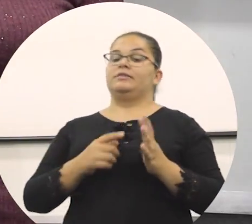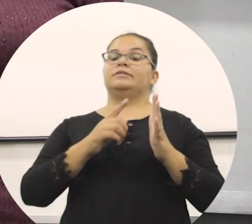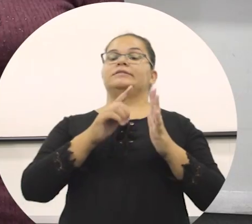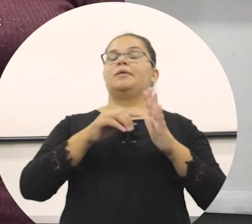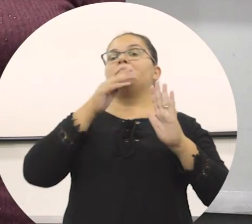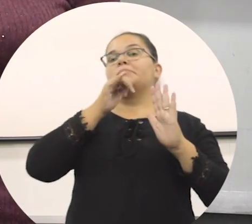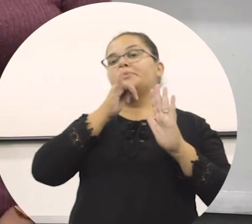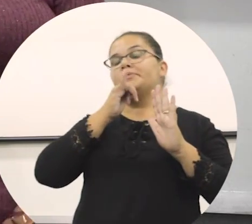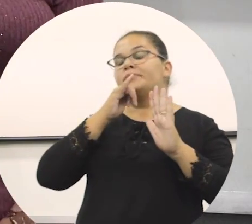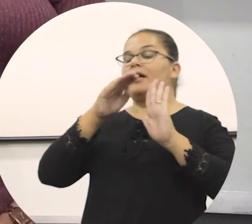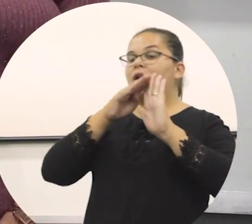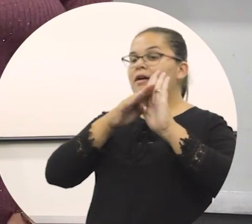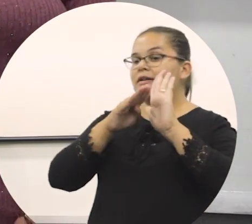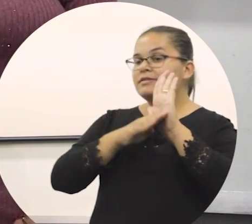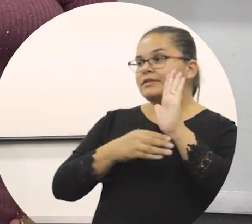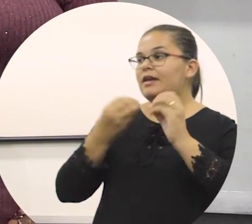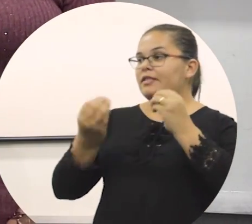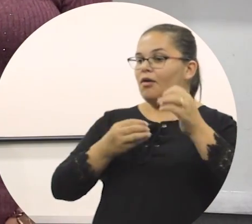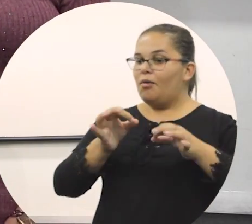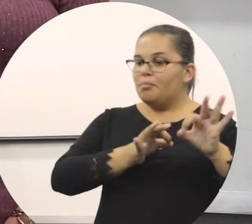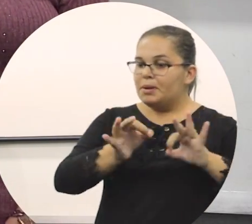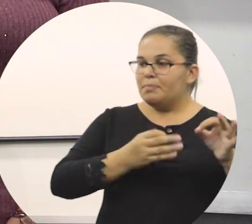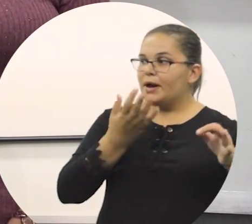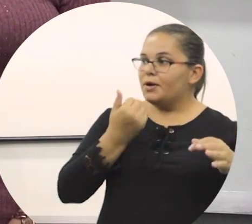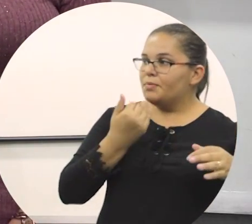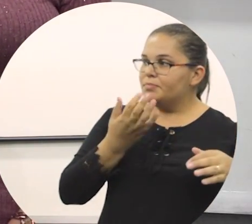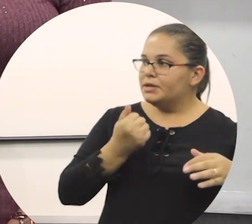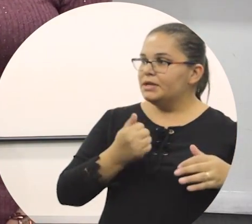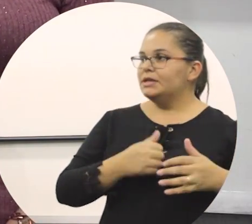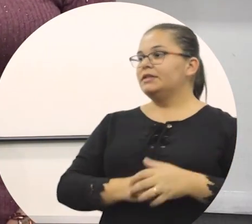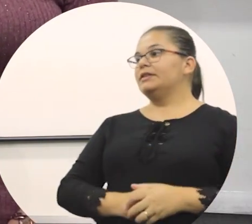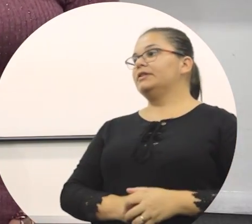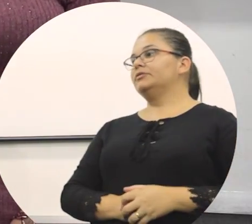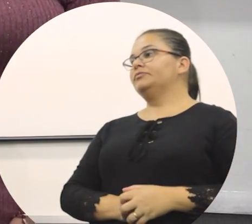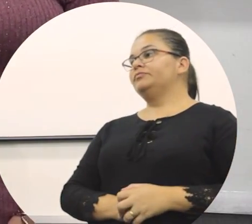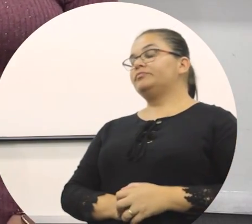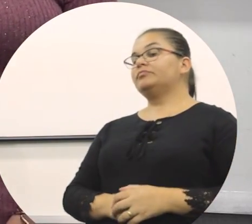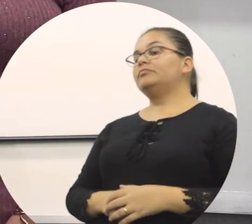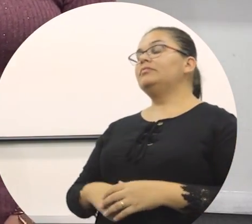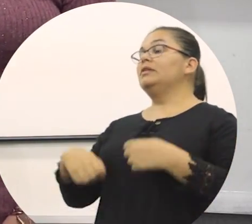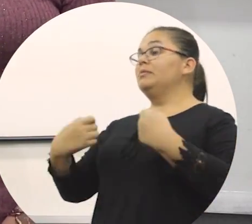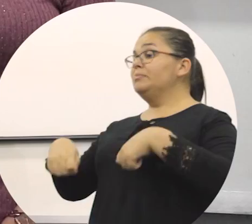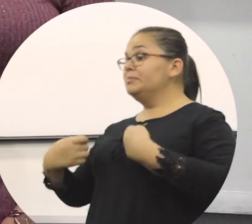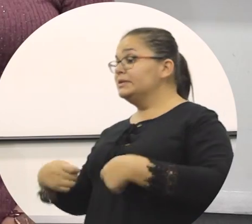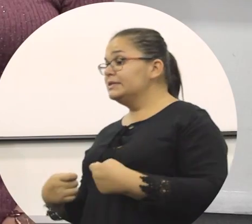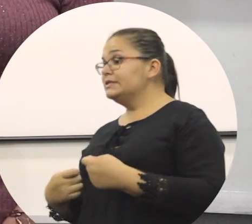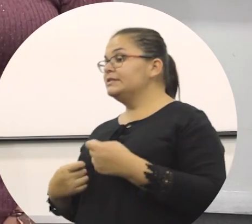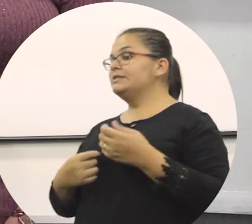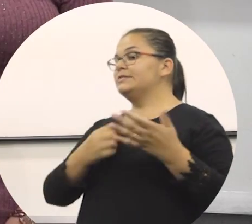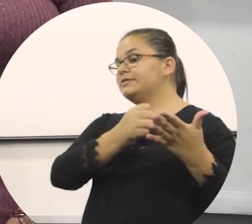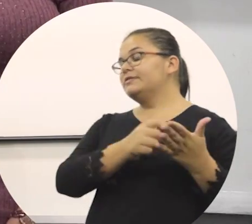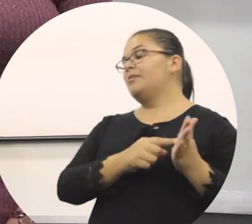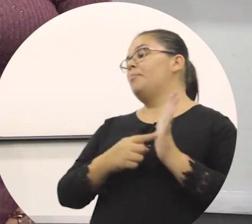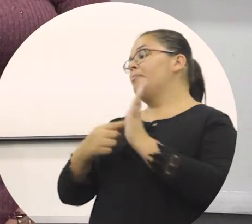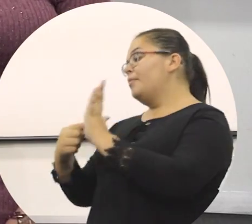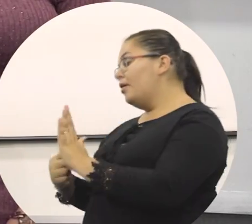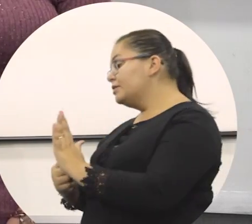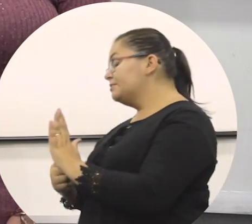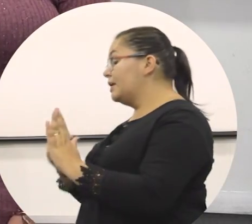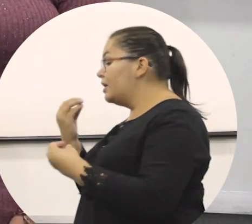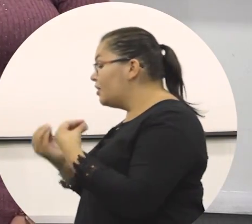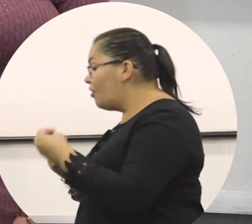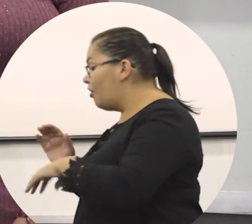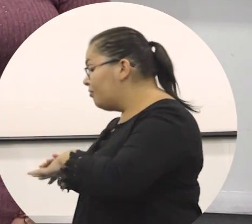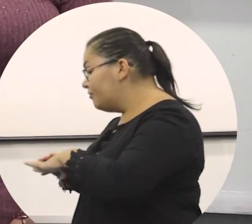a receita, dando modelos, exemplificando, a gente comentou, não é? Da necessidade de trazer isso para o cotidiano como